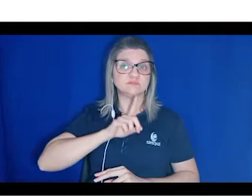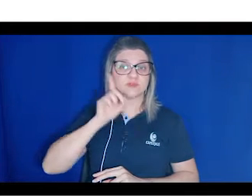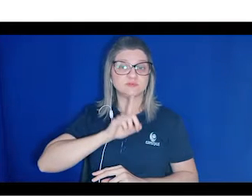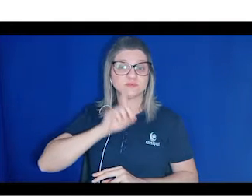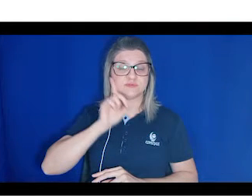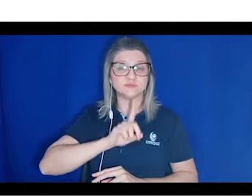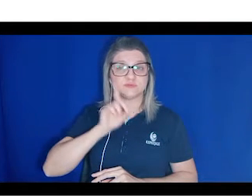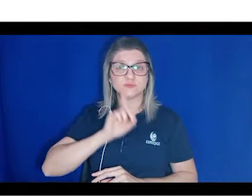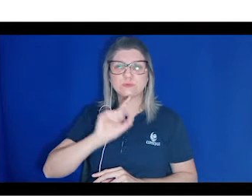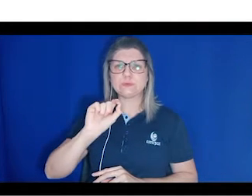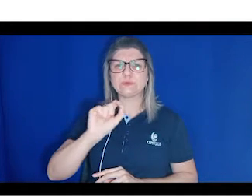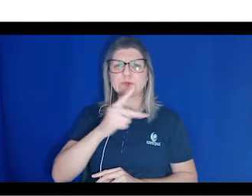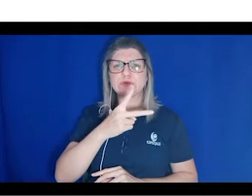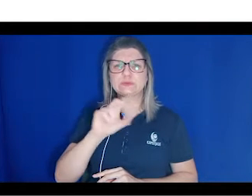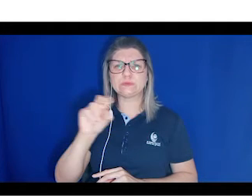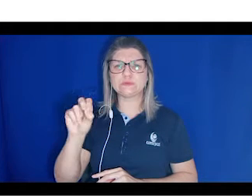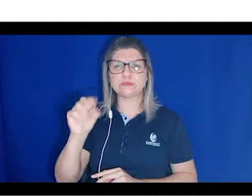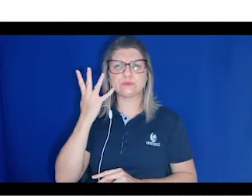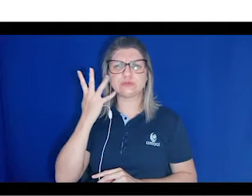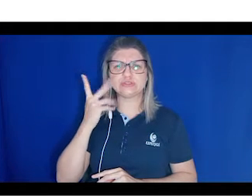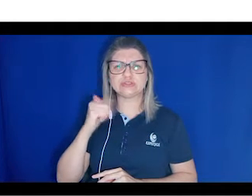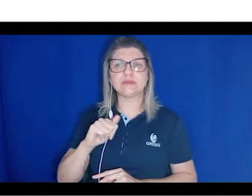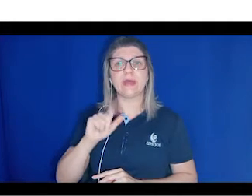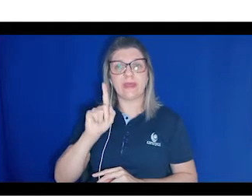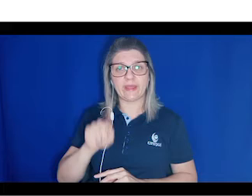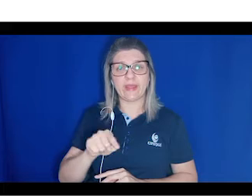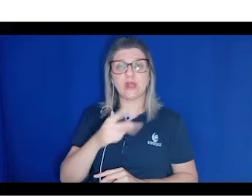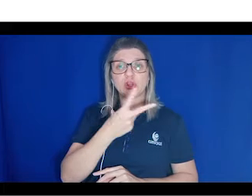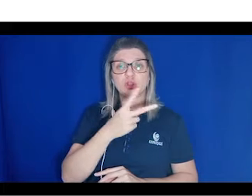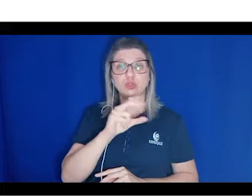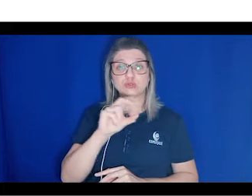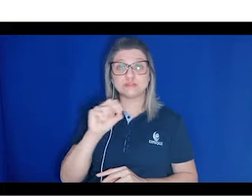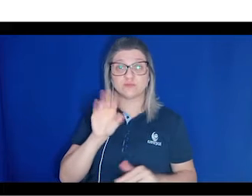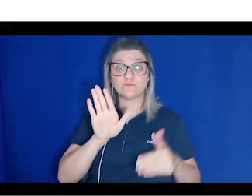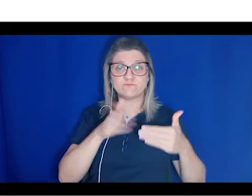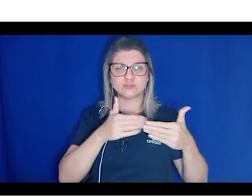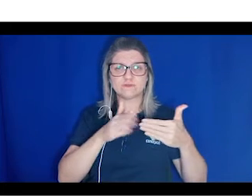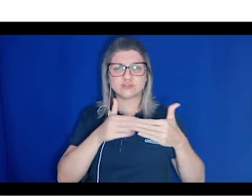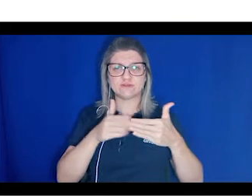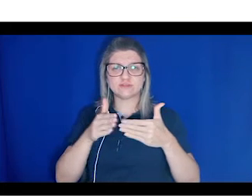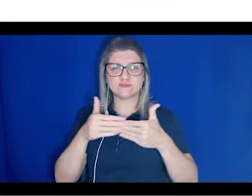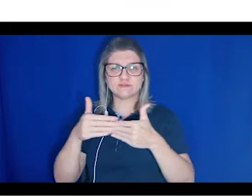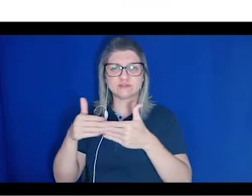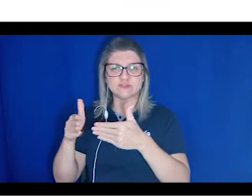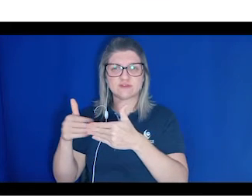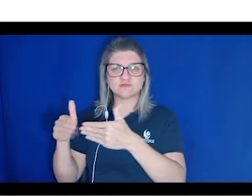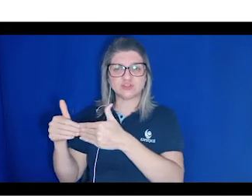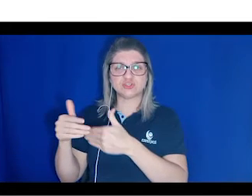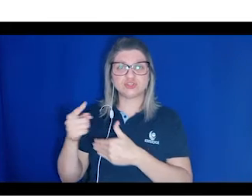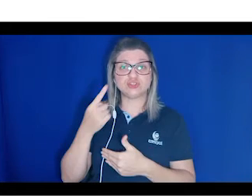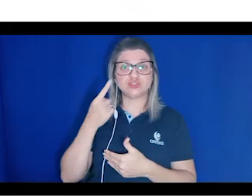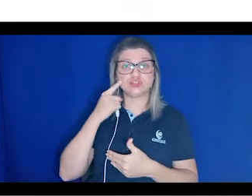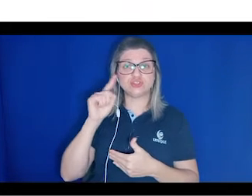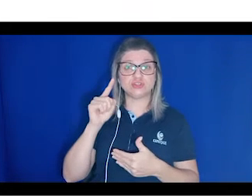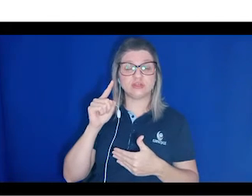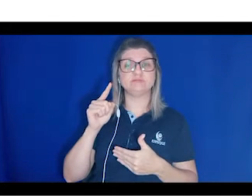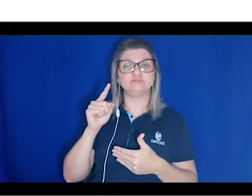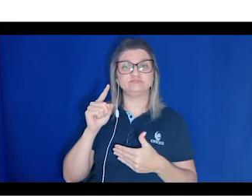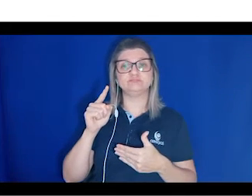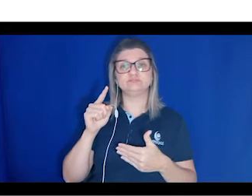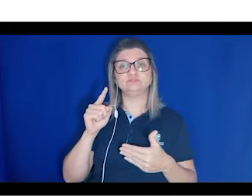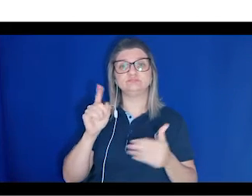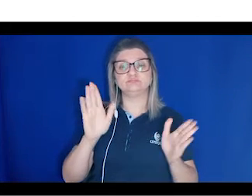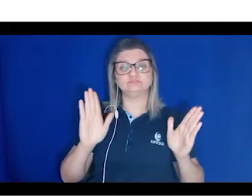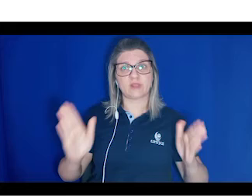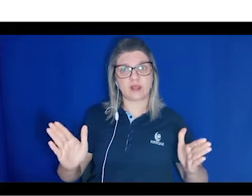Unidos. Então, o que são 200 dias? Pegam-se 200 fechamentos dos preços das ações, cada um do dia para trás, e